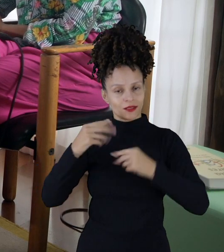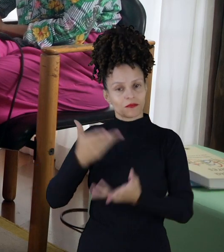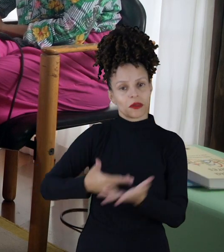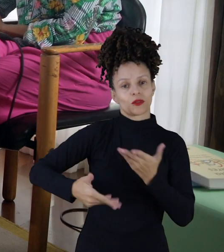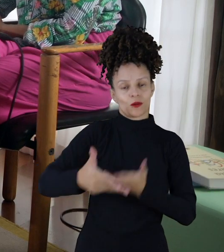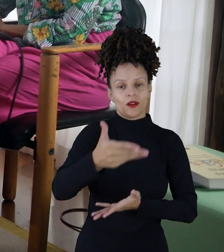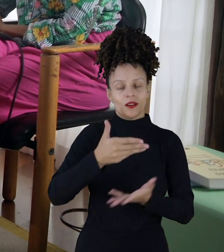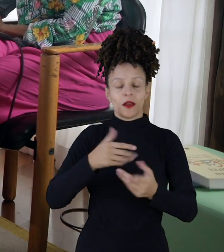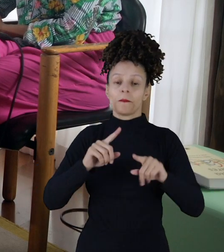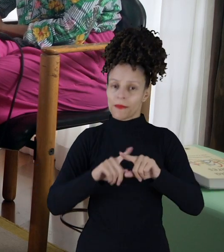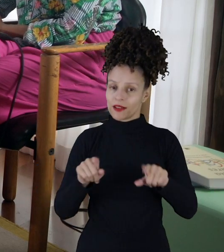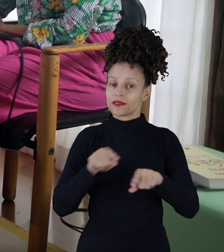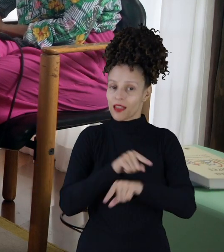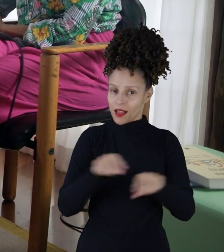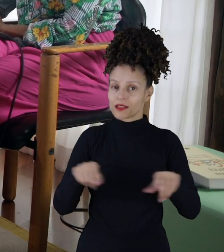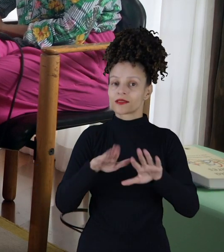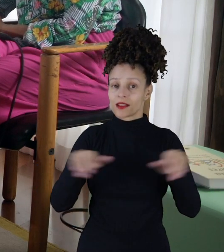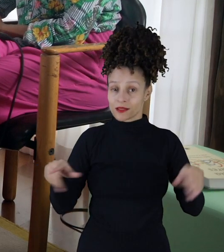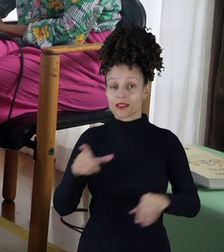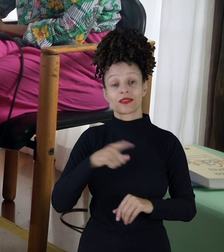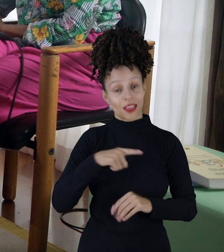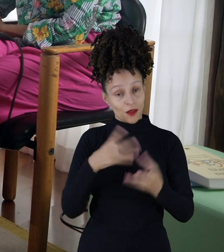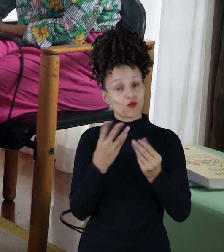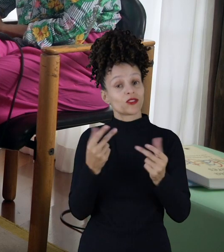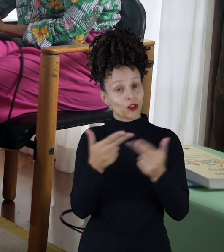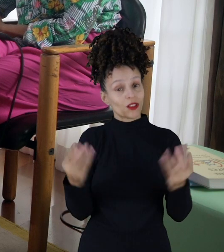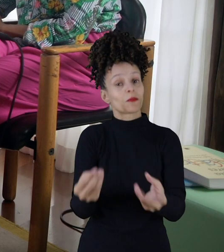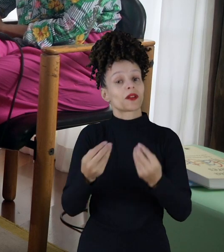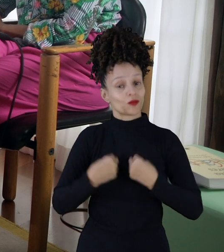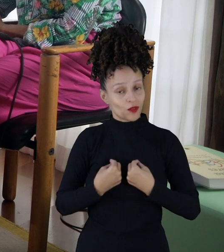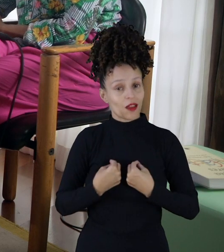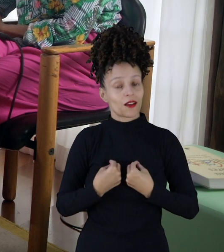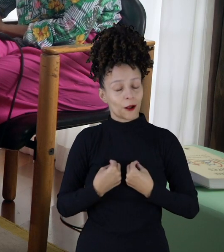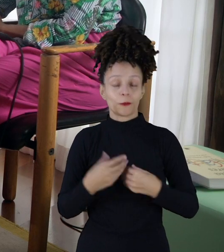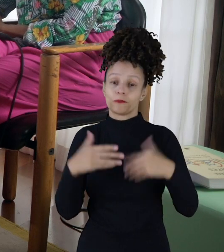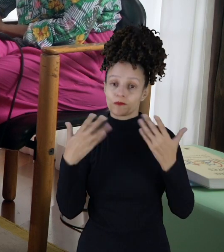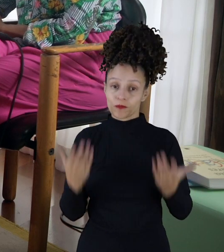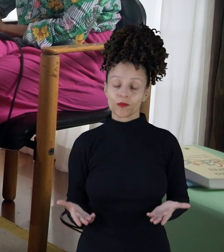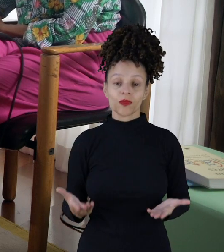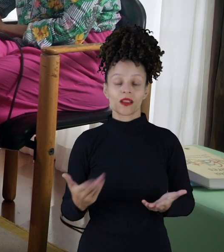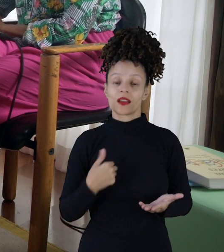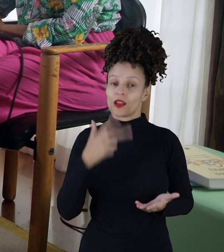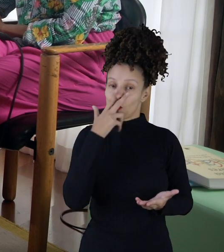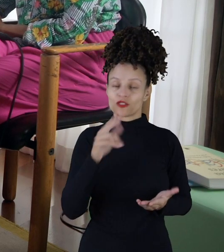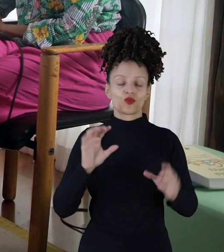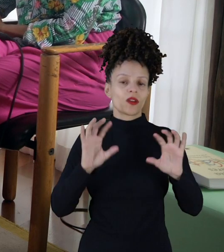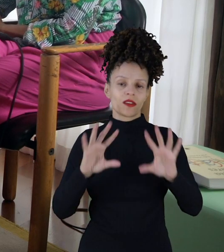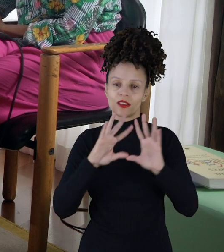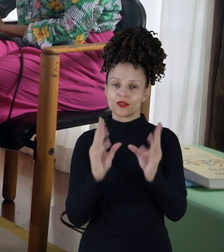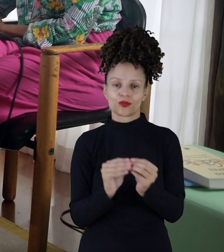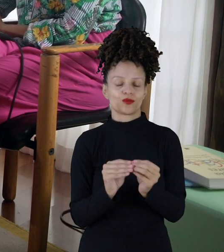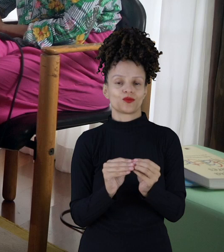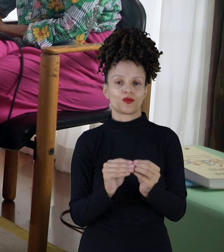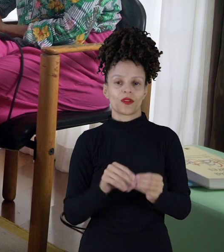trocar. Mas elas também têm muita coisa para nos dar, né? Então, eu acho que é